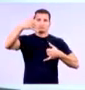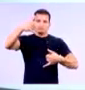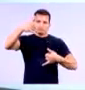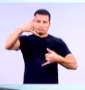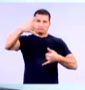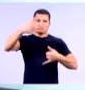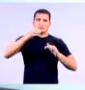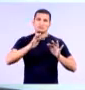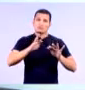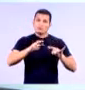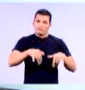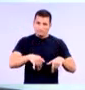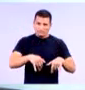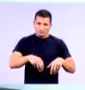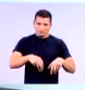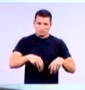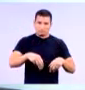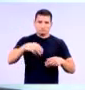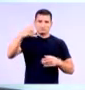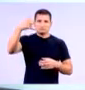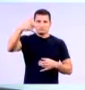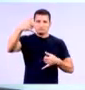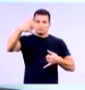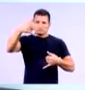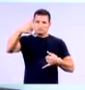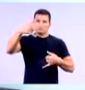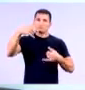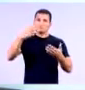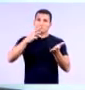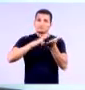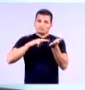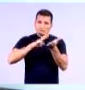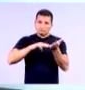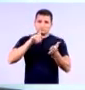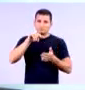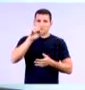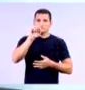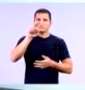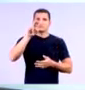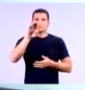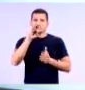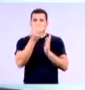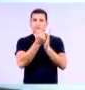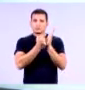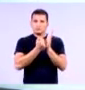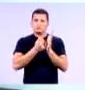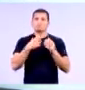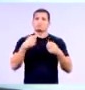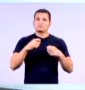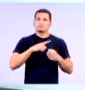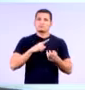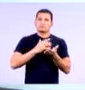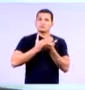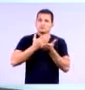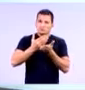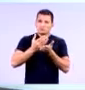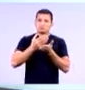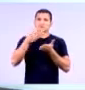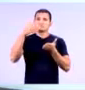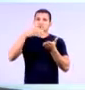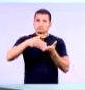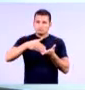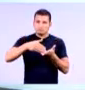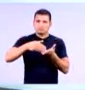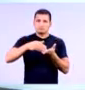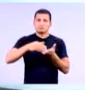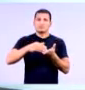tá? Então, se o método é um subprograma tem que ter o início e tem que ter o fim. O método, o início e